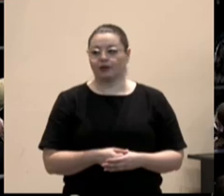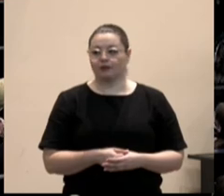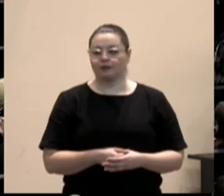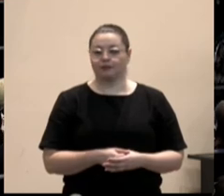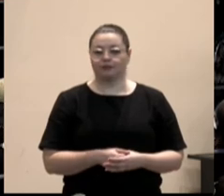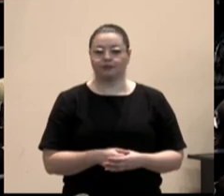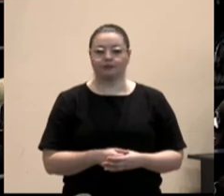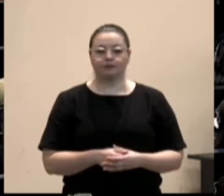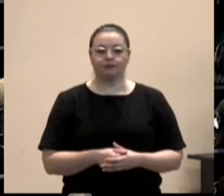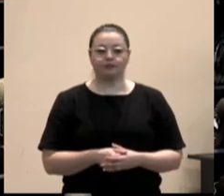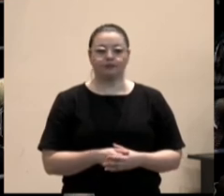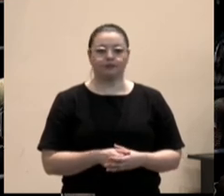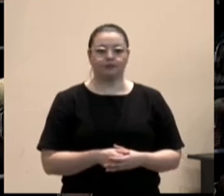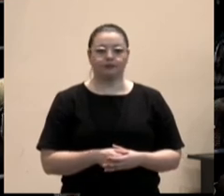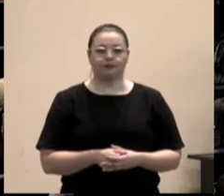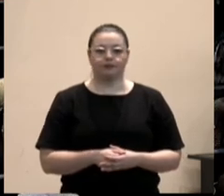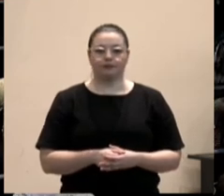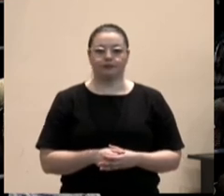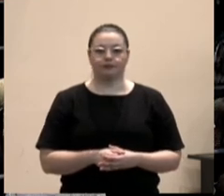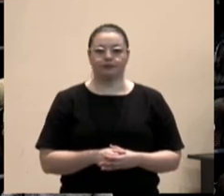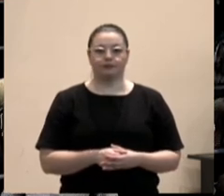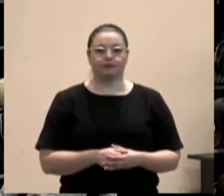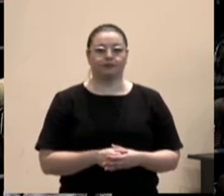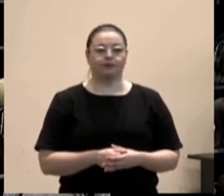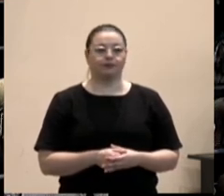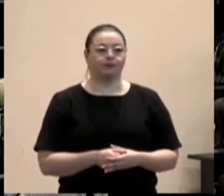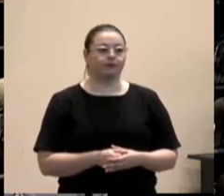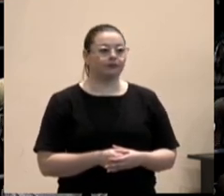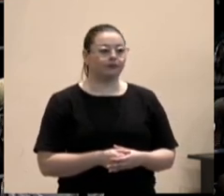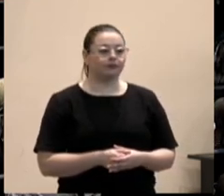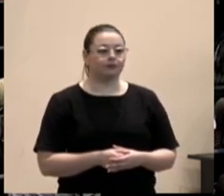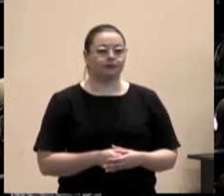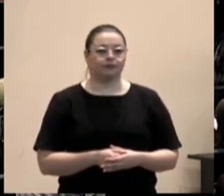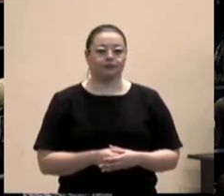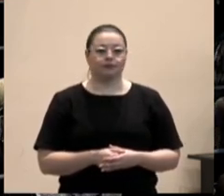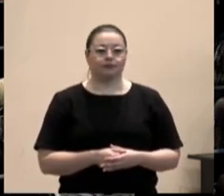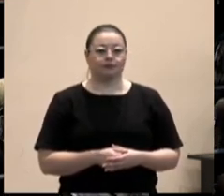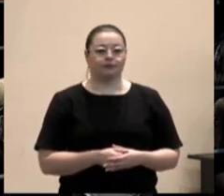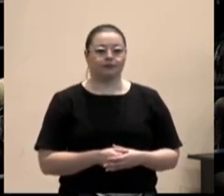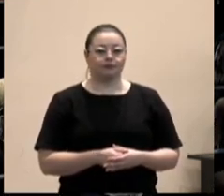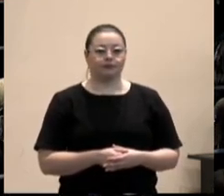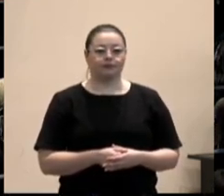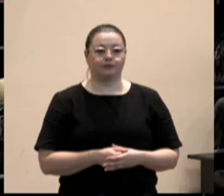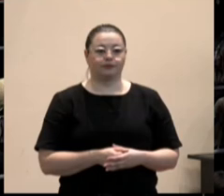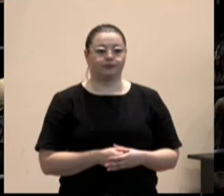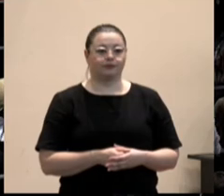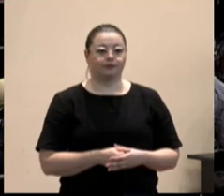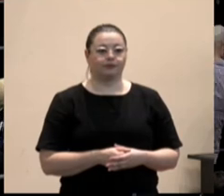Bom dia para